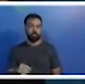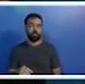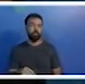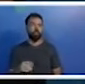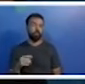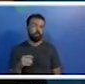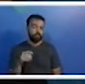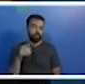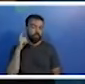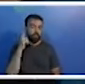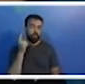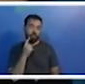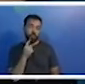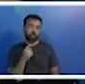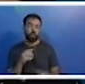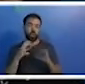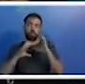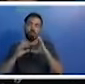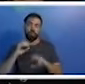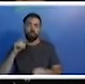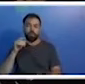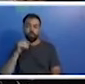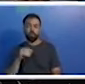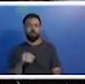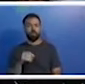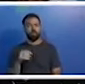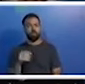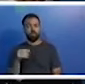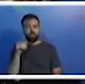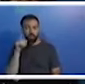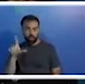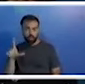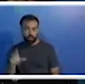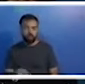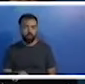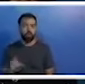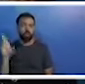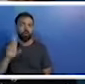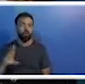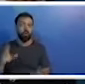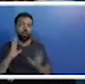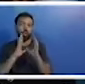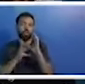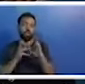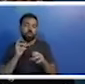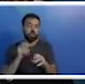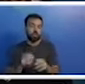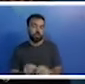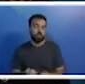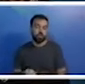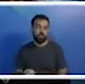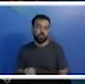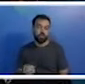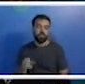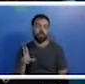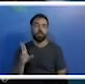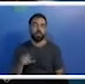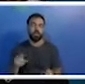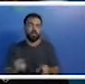que as pessoas surdas consigam se comunicar através de gestos e através de